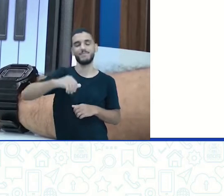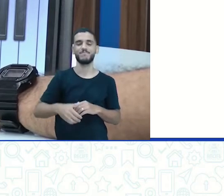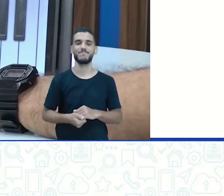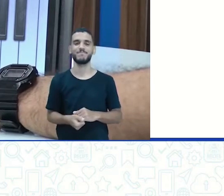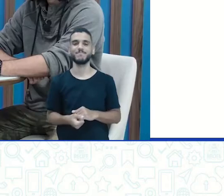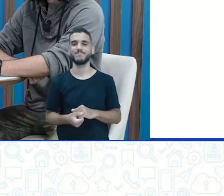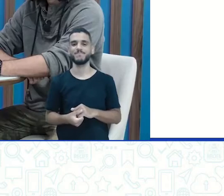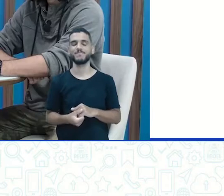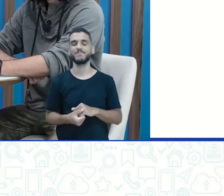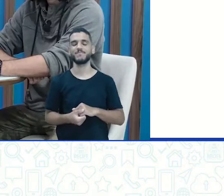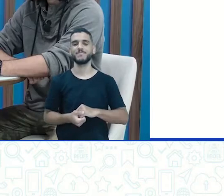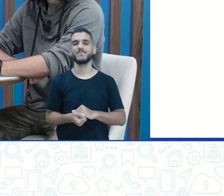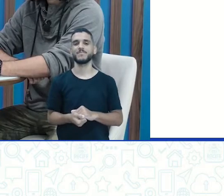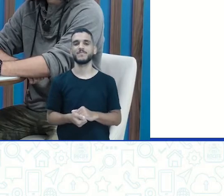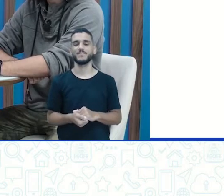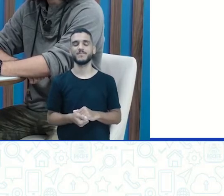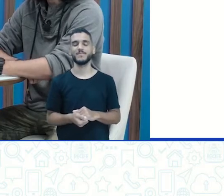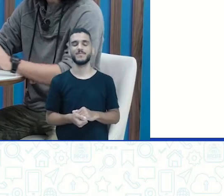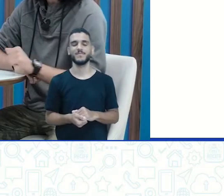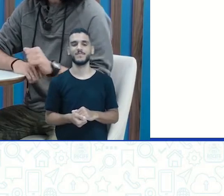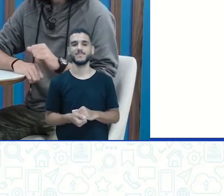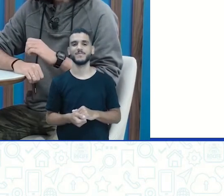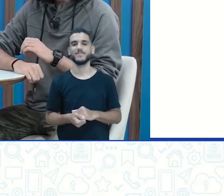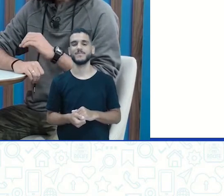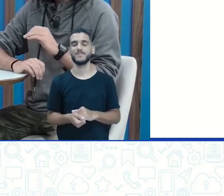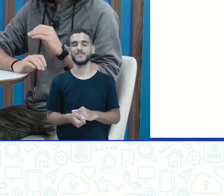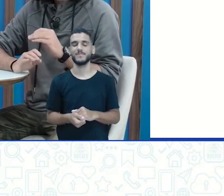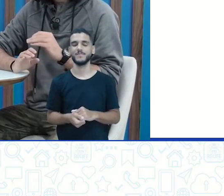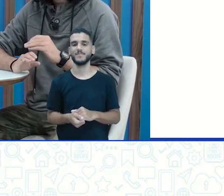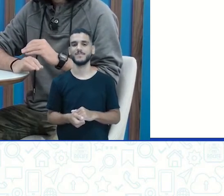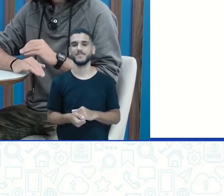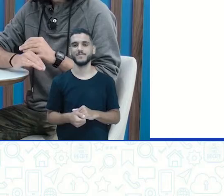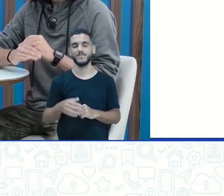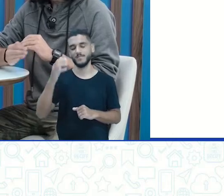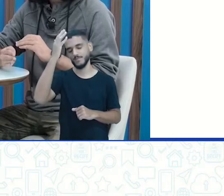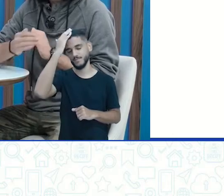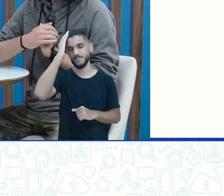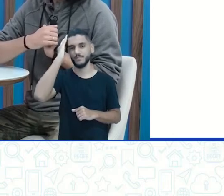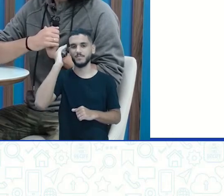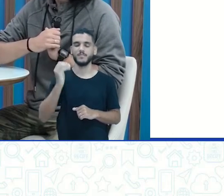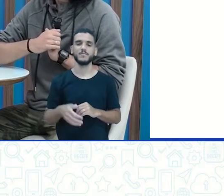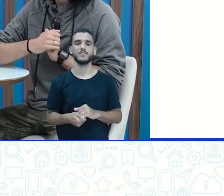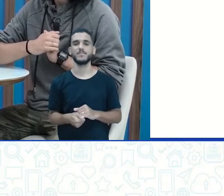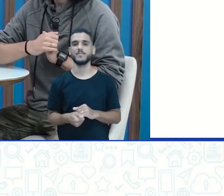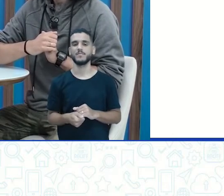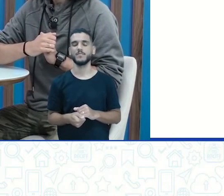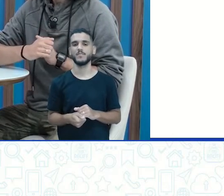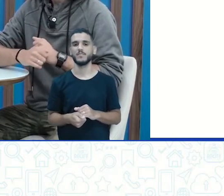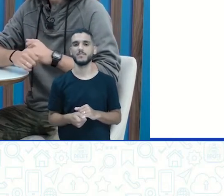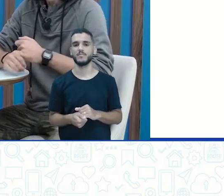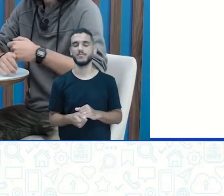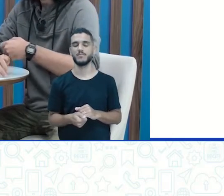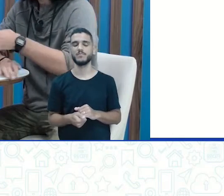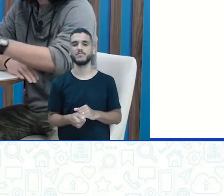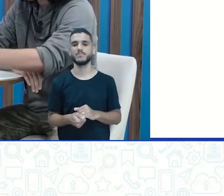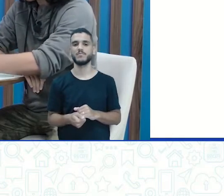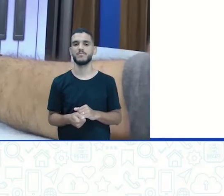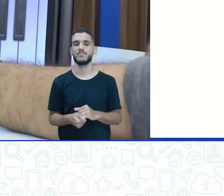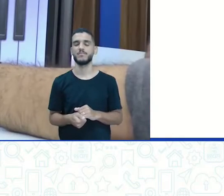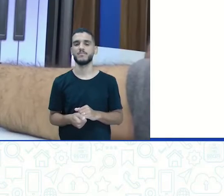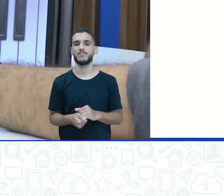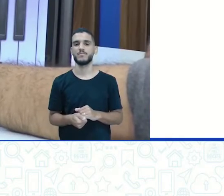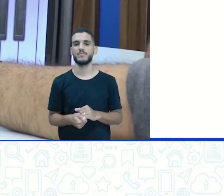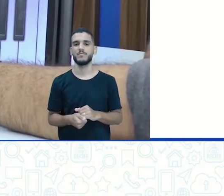Beleza? Chegamos até aí. Vamos lá. Vamos lá. Aí vamos para a segunda parte da música, que é